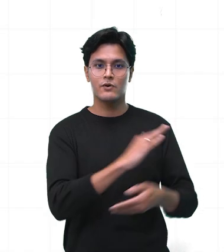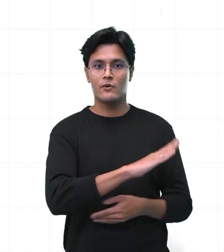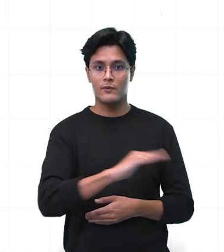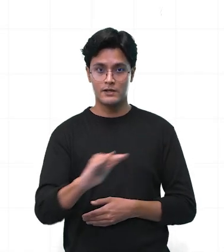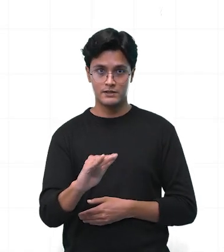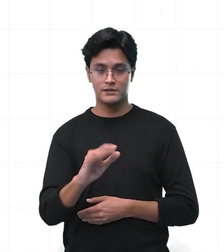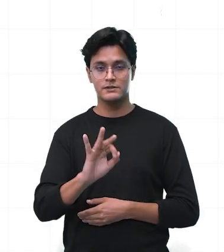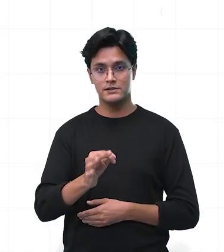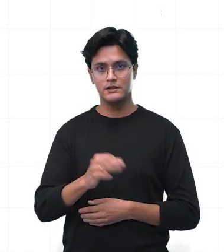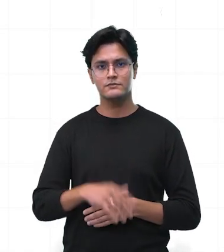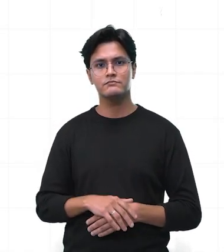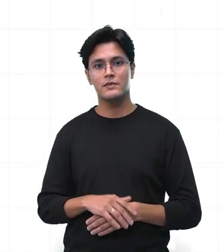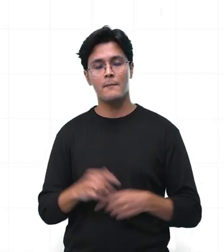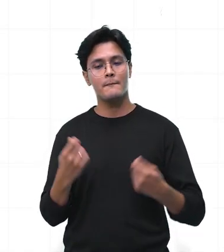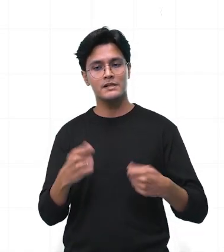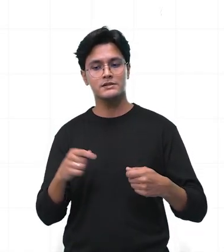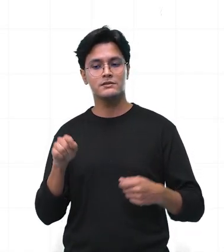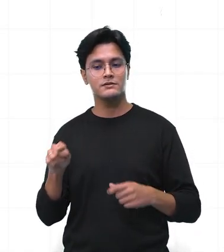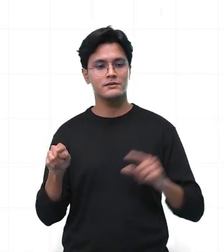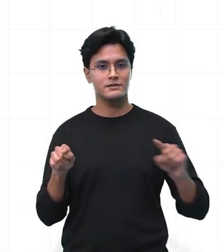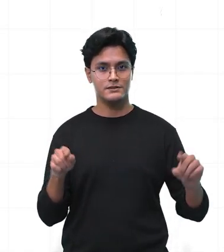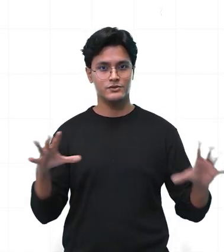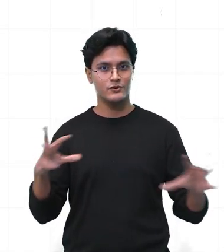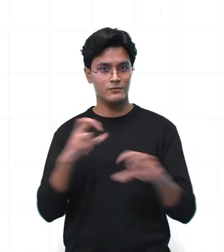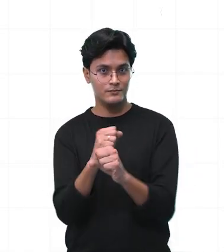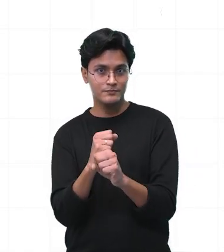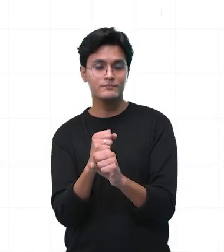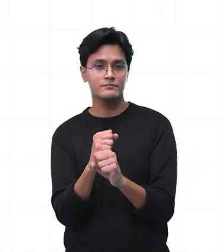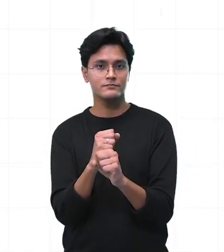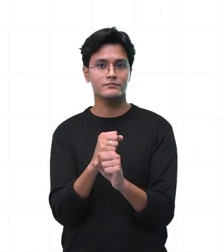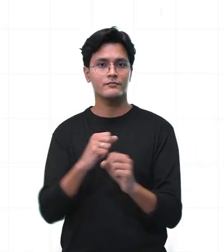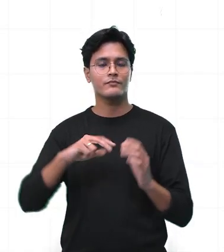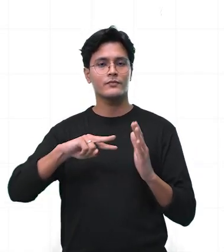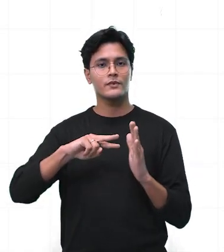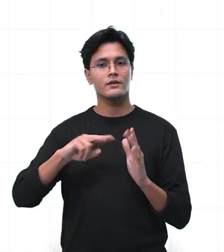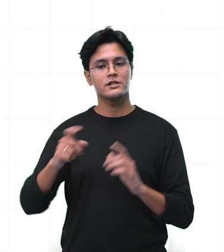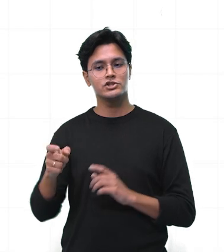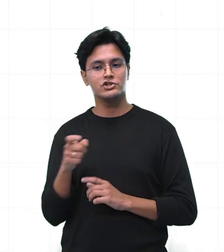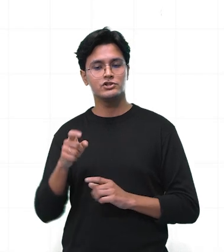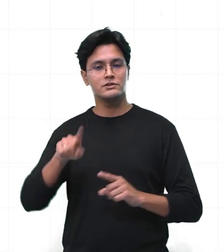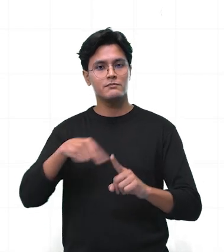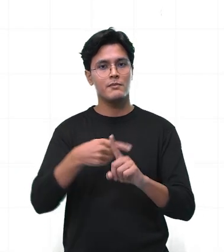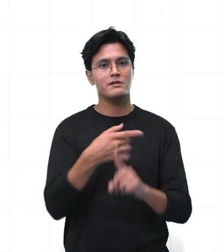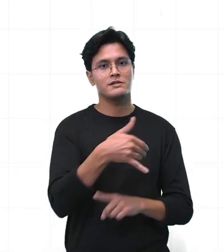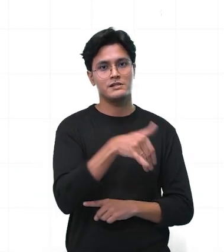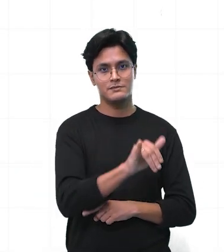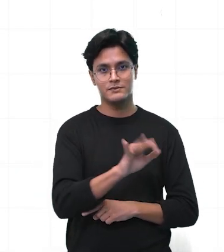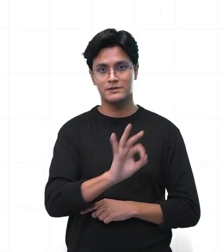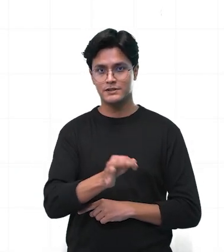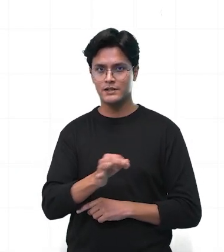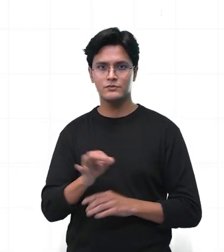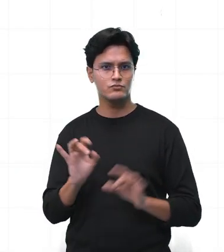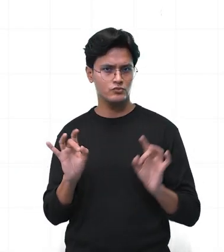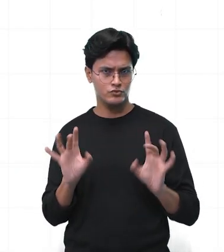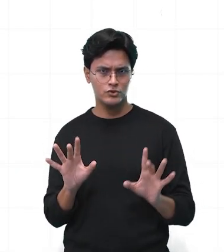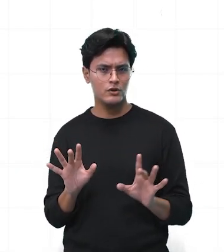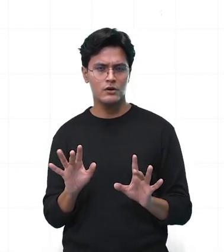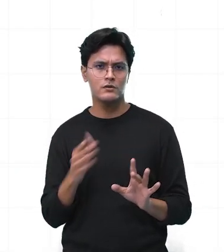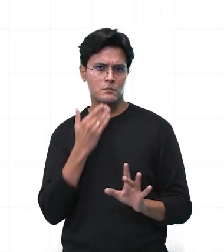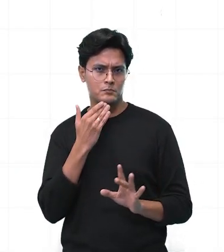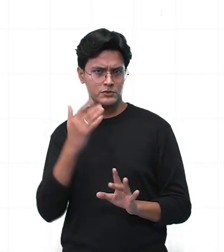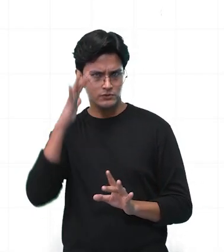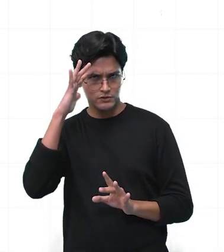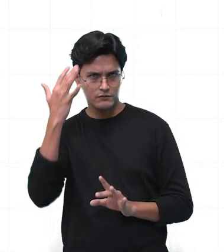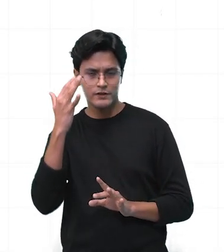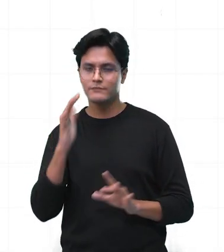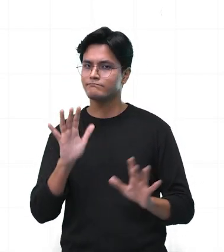somar adultos mais crianças, ou seja, X mais Y. Só isso. Não pediu para resolver nada.